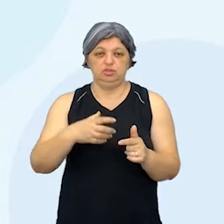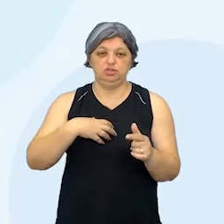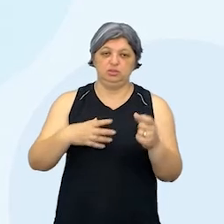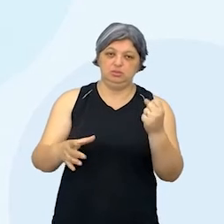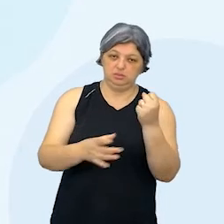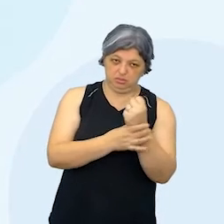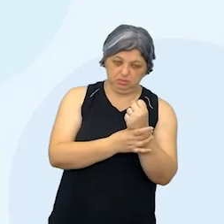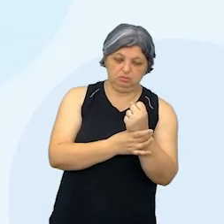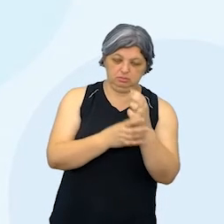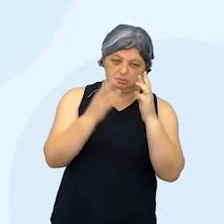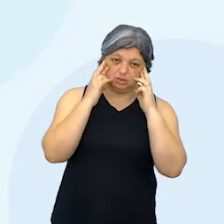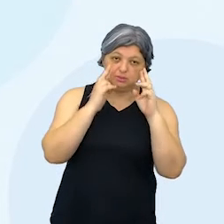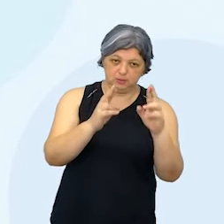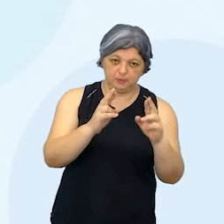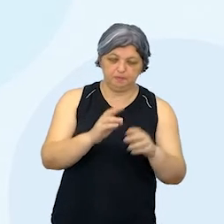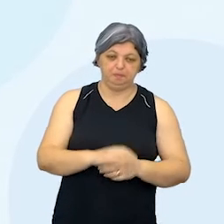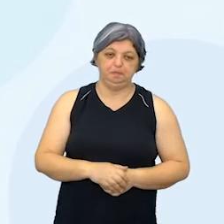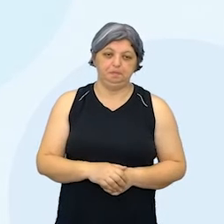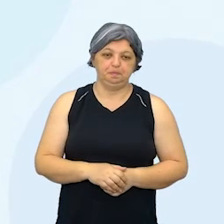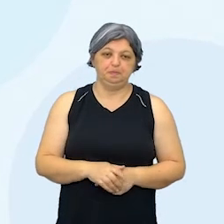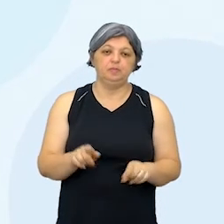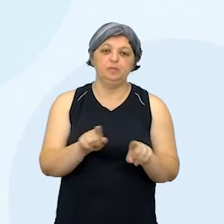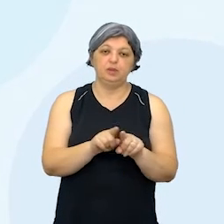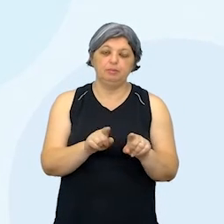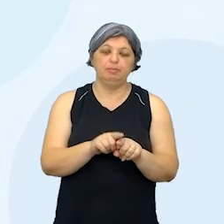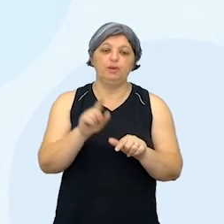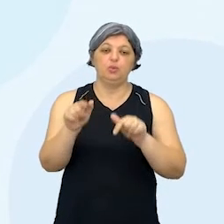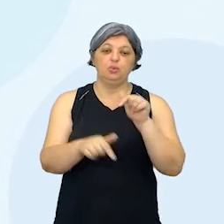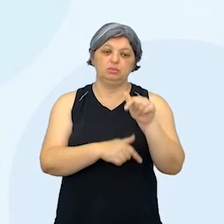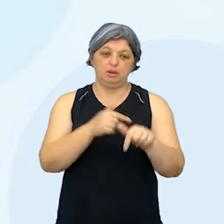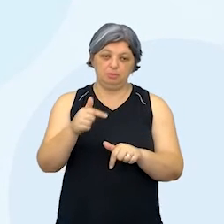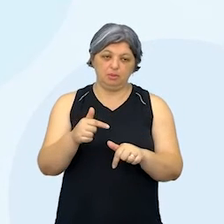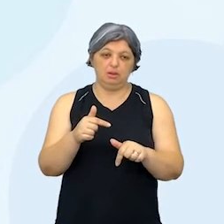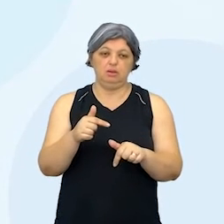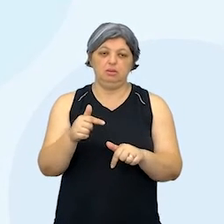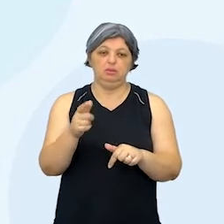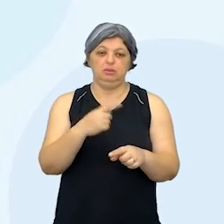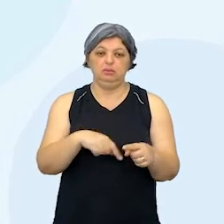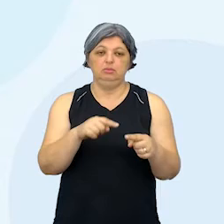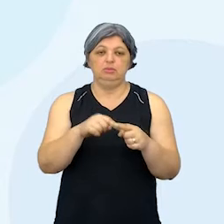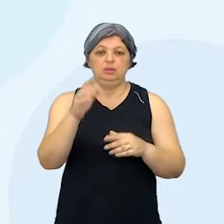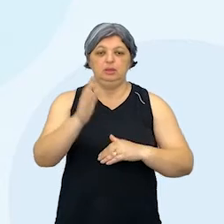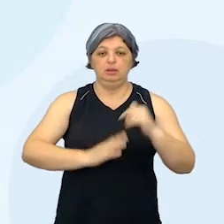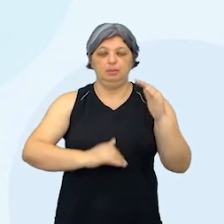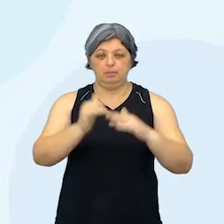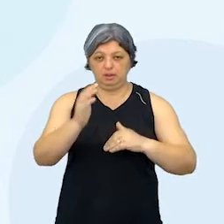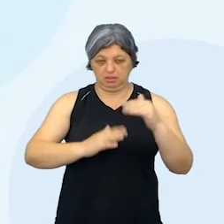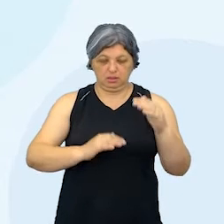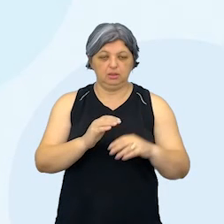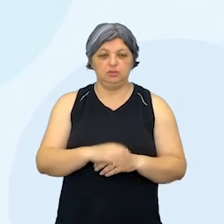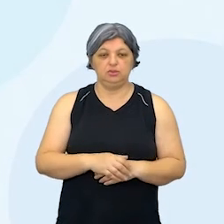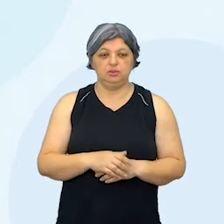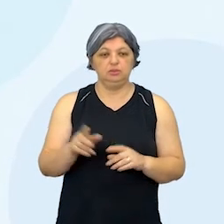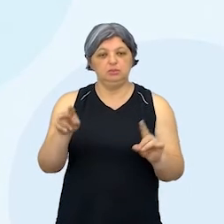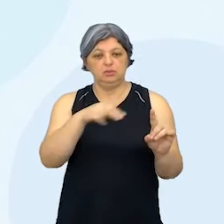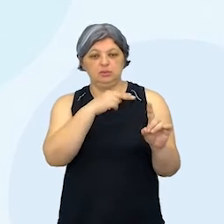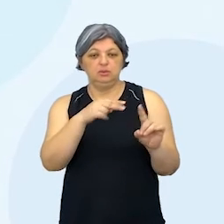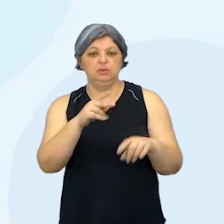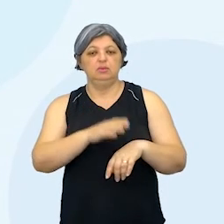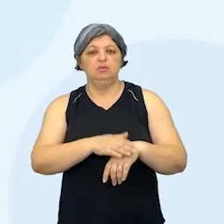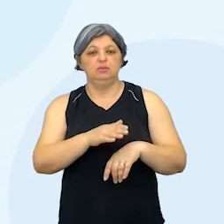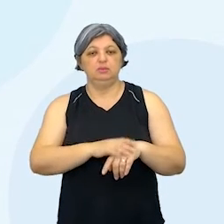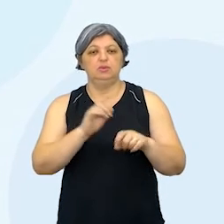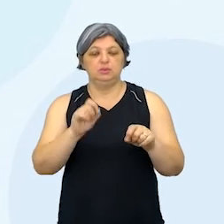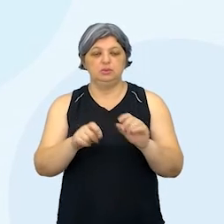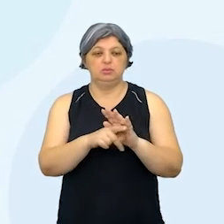e respeitosa. E também trazer o trabalho com o cultivo das habilidades na perspectiva de se fazer